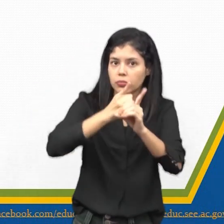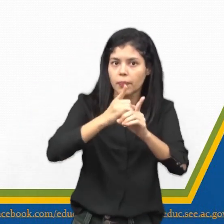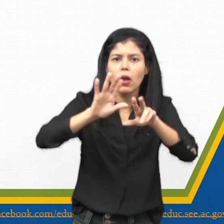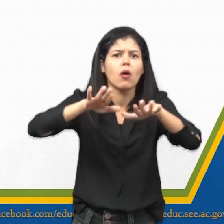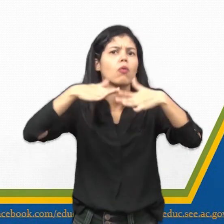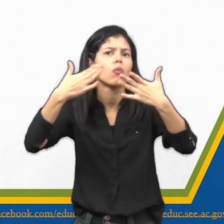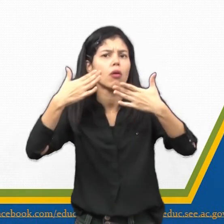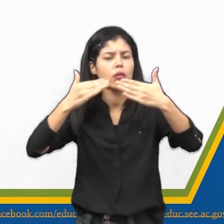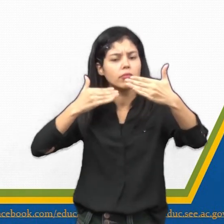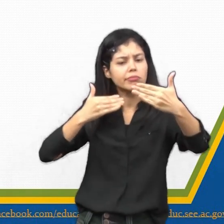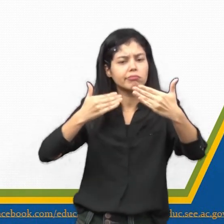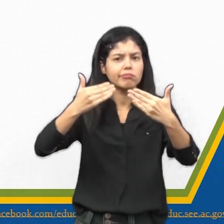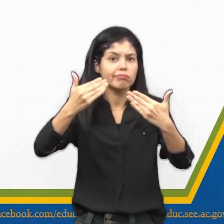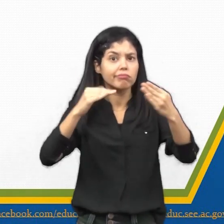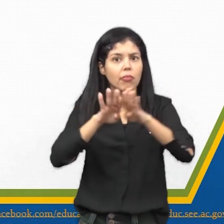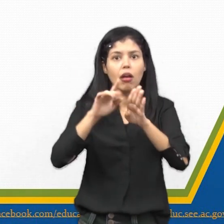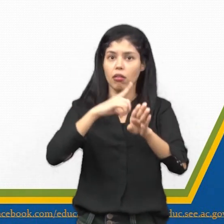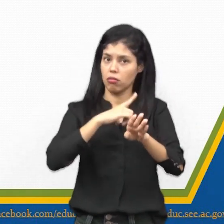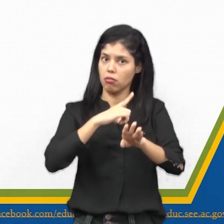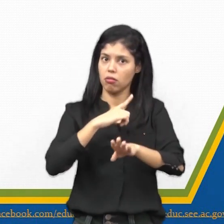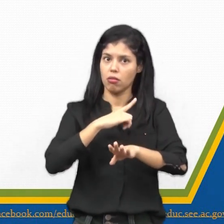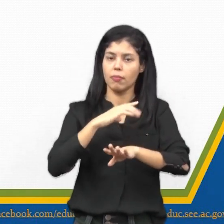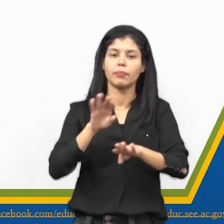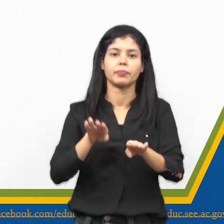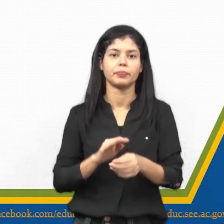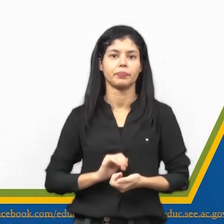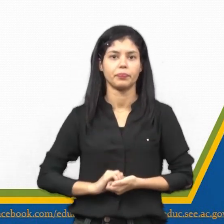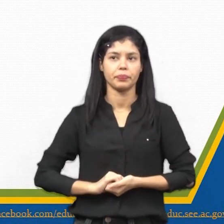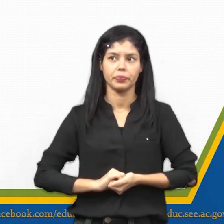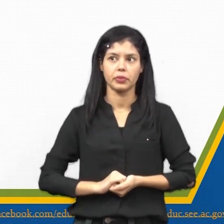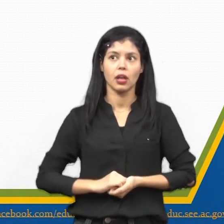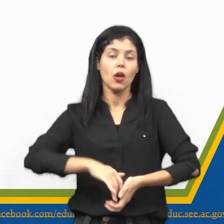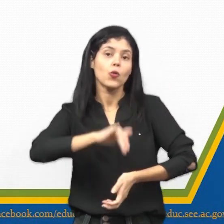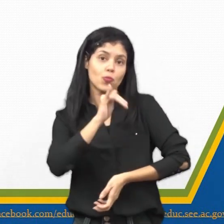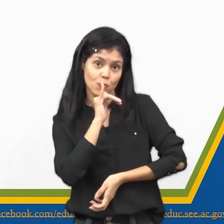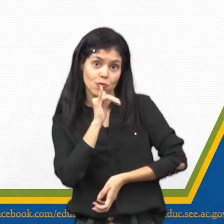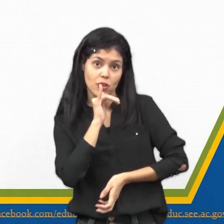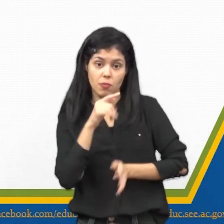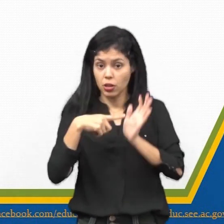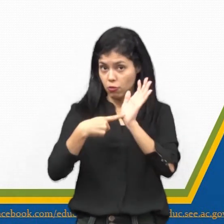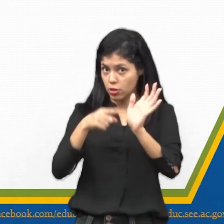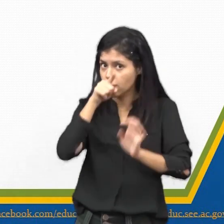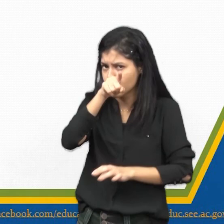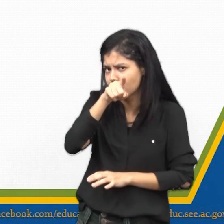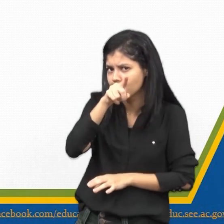é a variação que houve nas grandezas. Essa